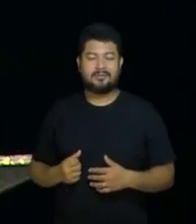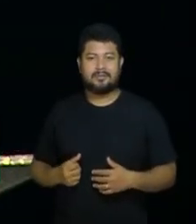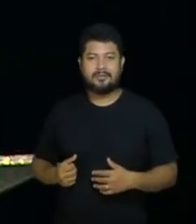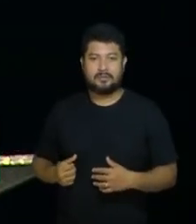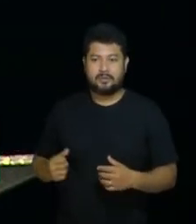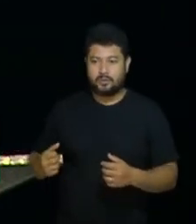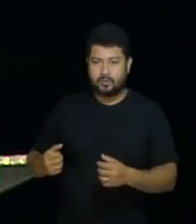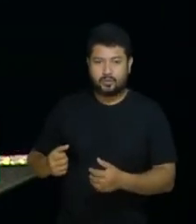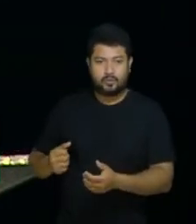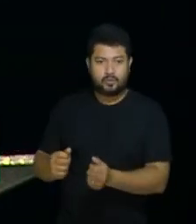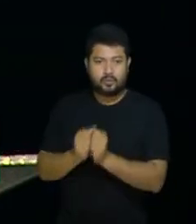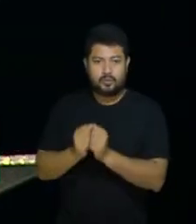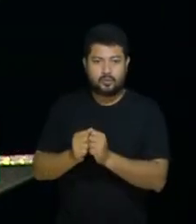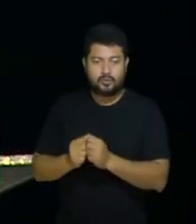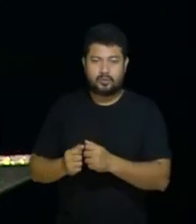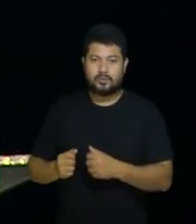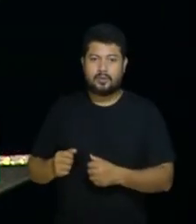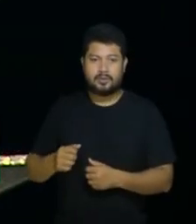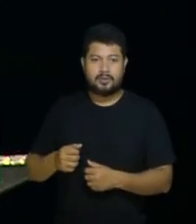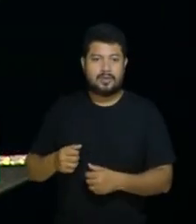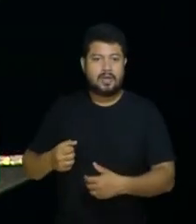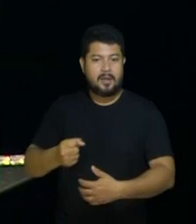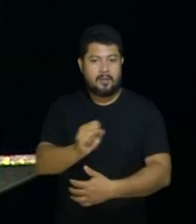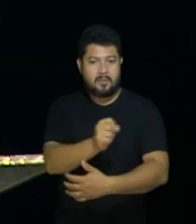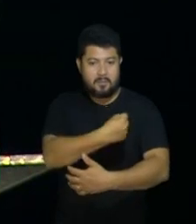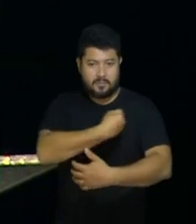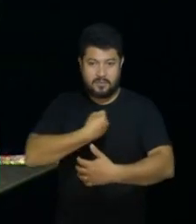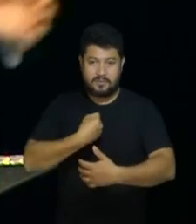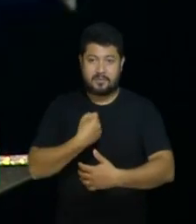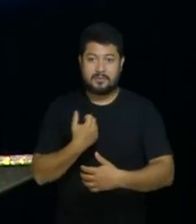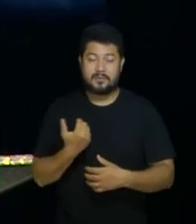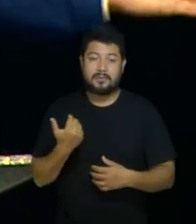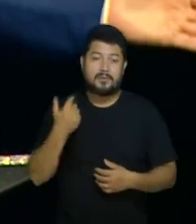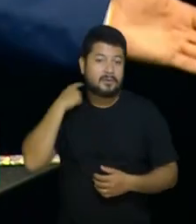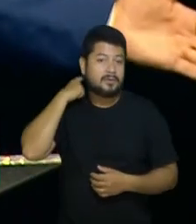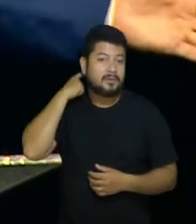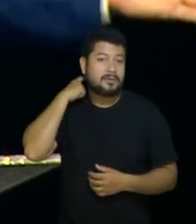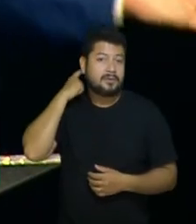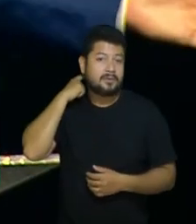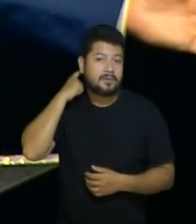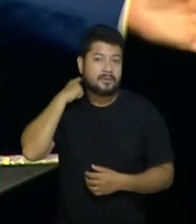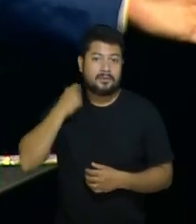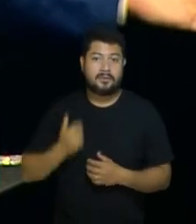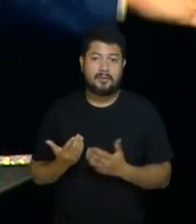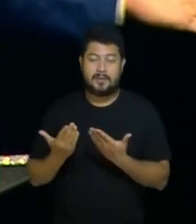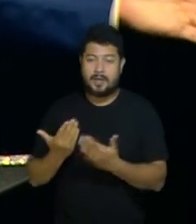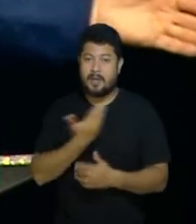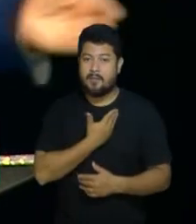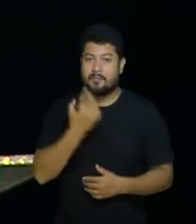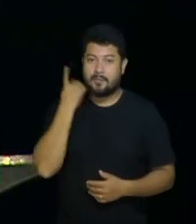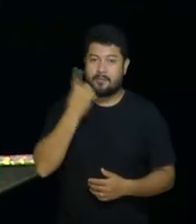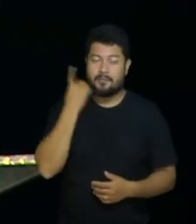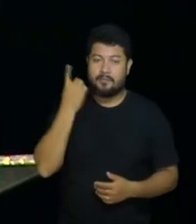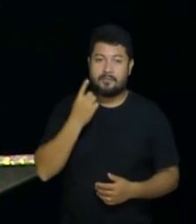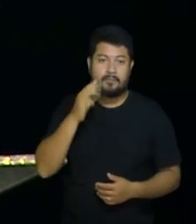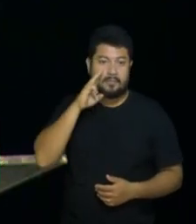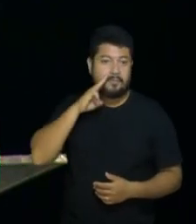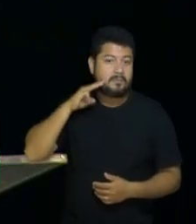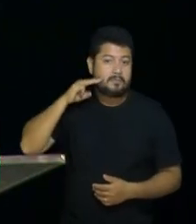Muito obrigado, querido, muito obrigado. E assim, ao nosso amigo colega deputado aqui,